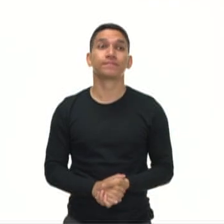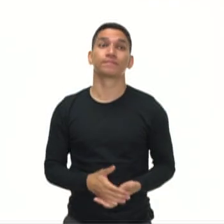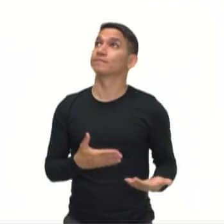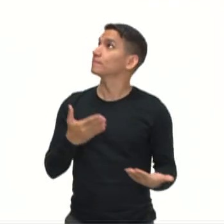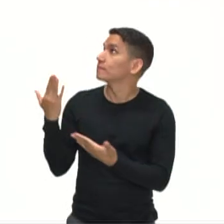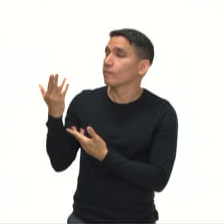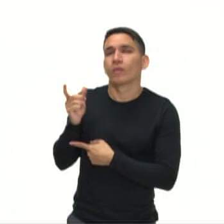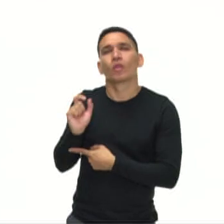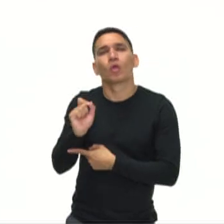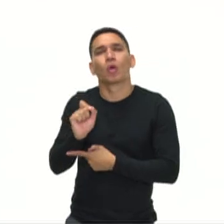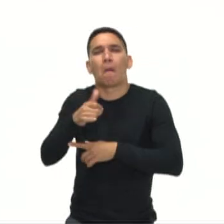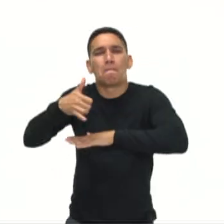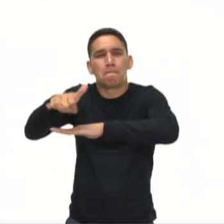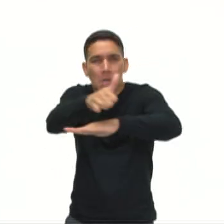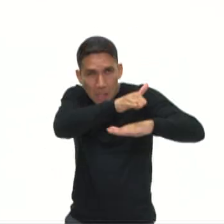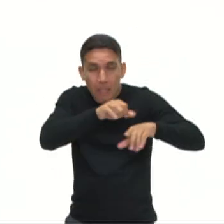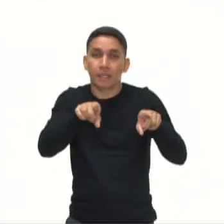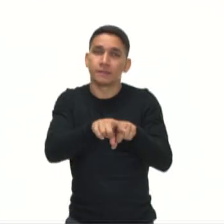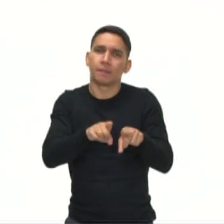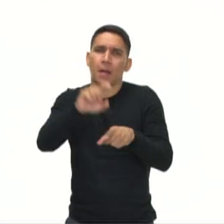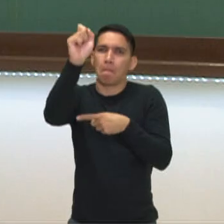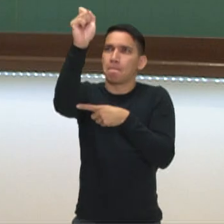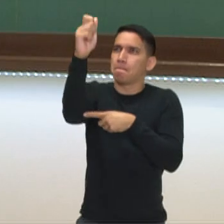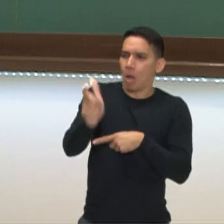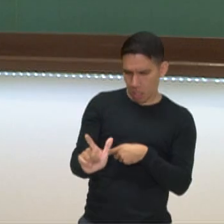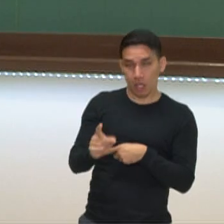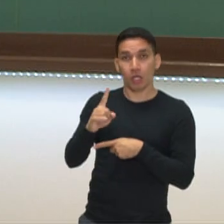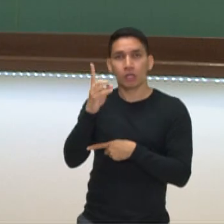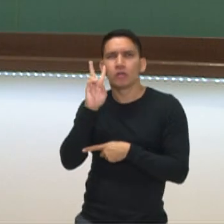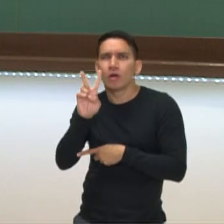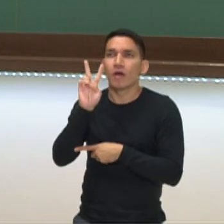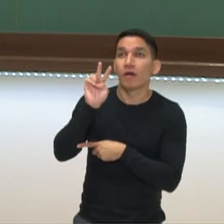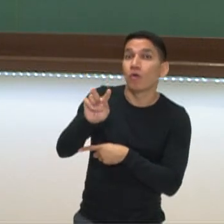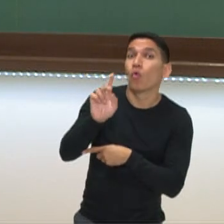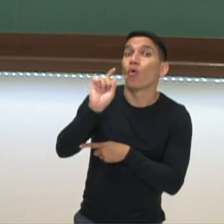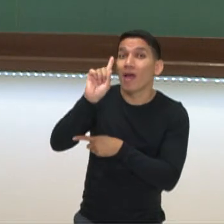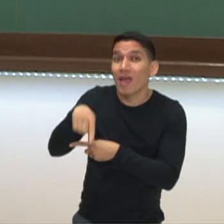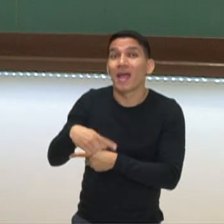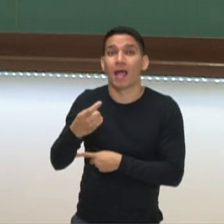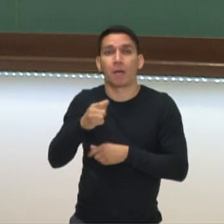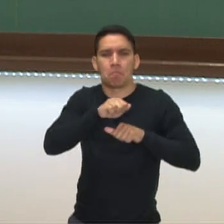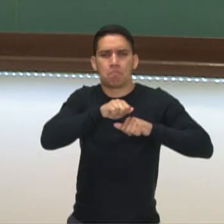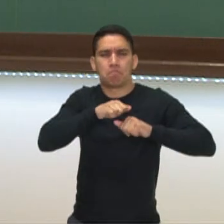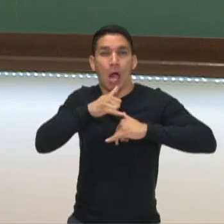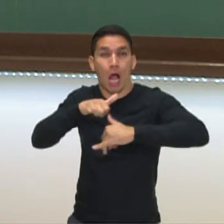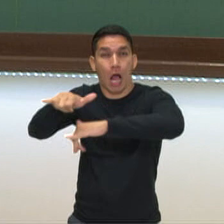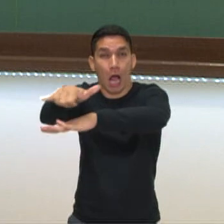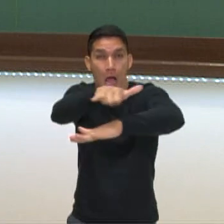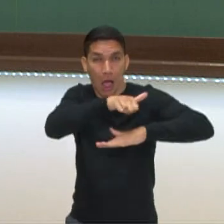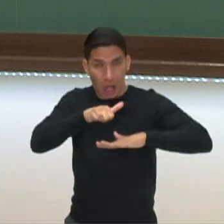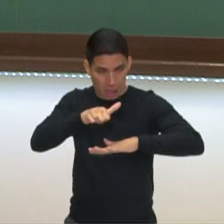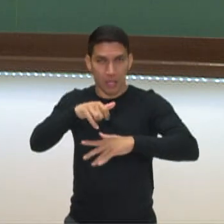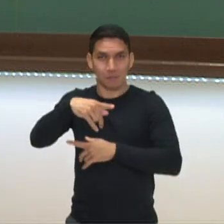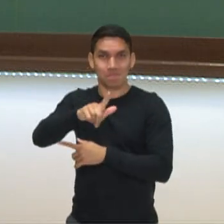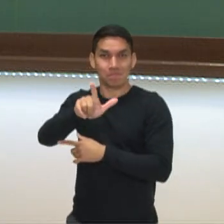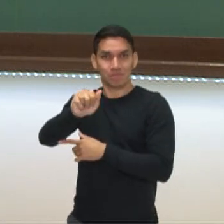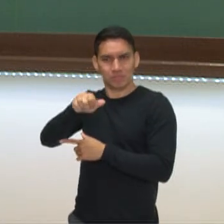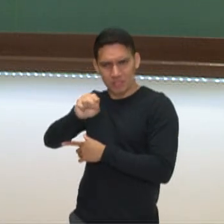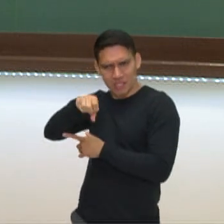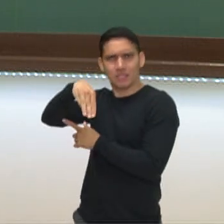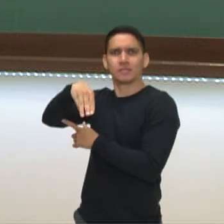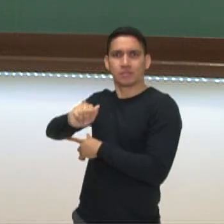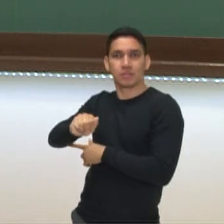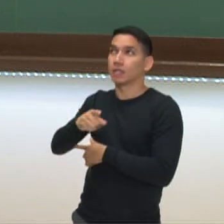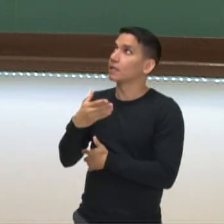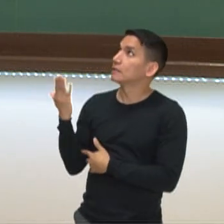Corrente elétrica. E o raio, na verdade, é aquele que a gente está enxergando ali, está enxergando a corrente elétrica, a corrente de plasma, tá?